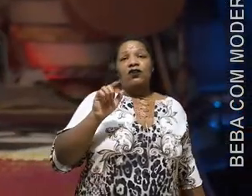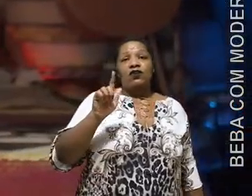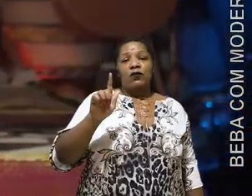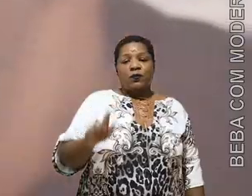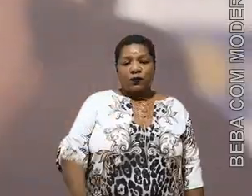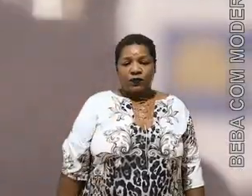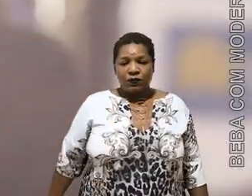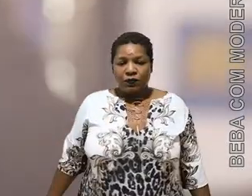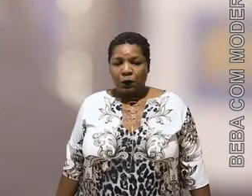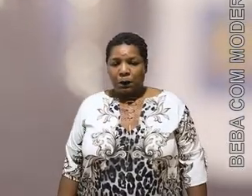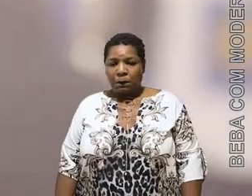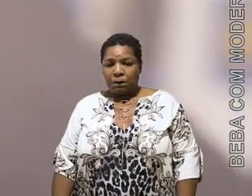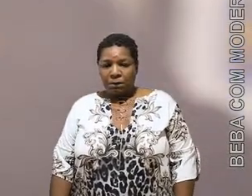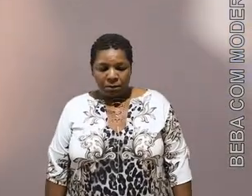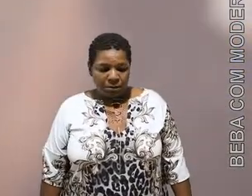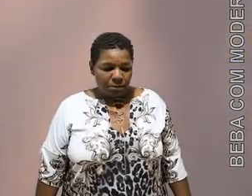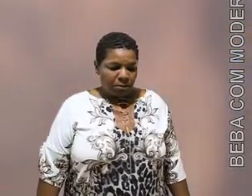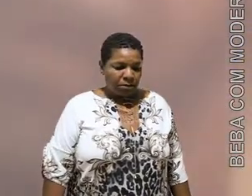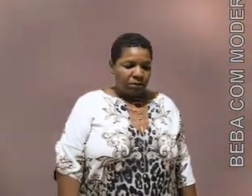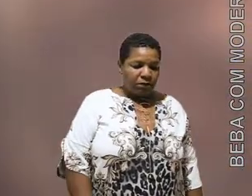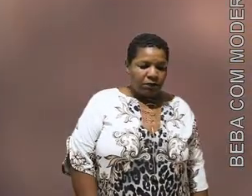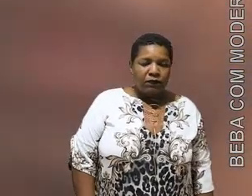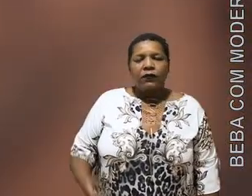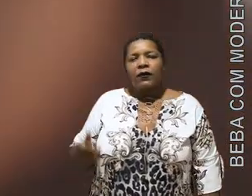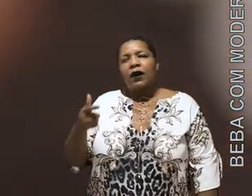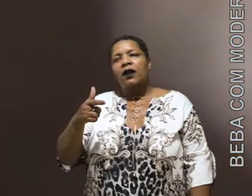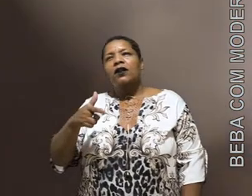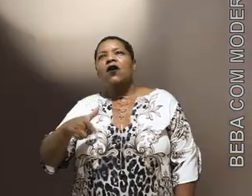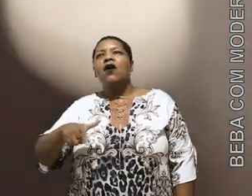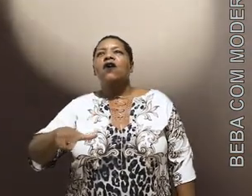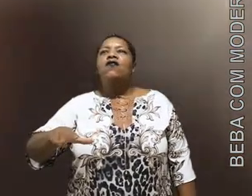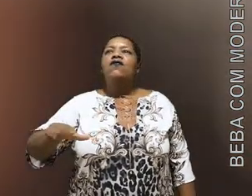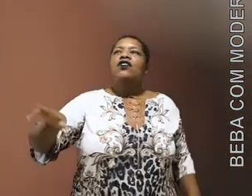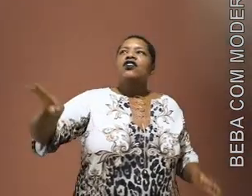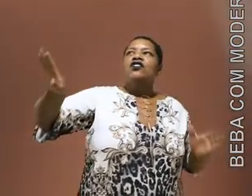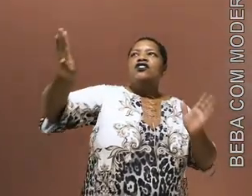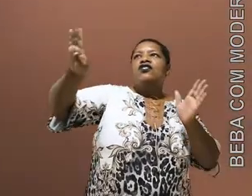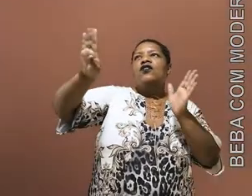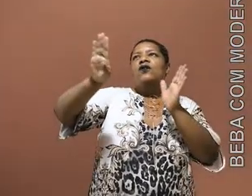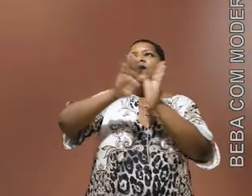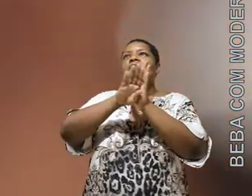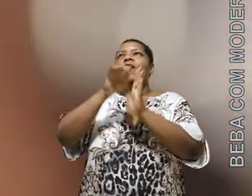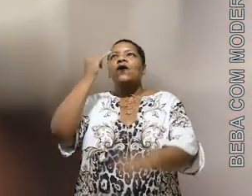é desse jeito novamente pesquisa